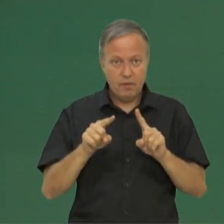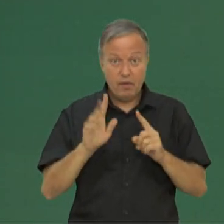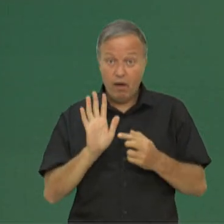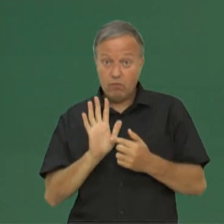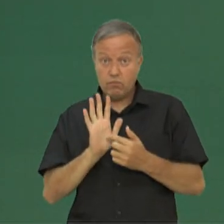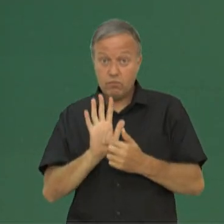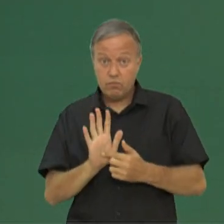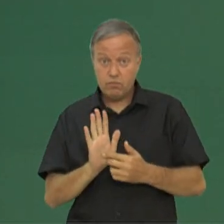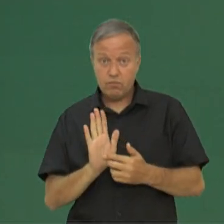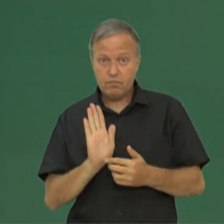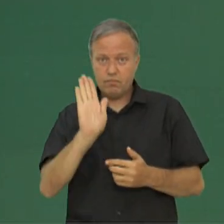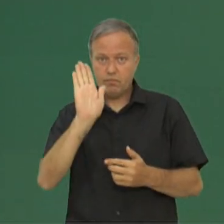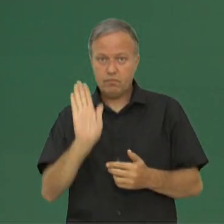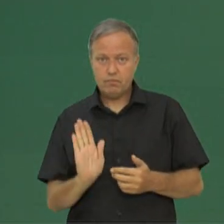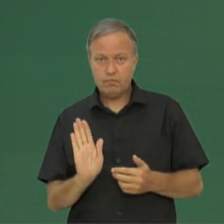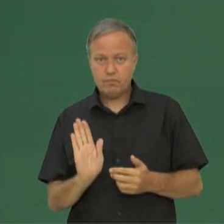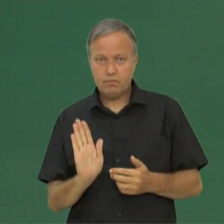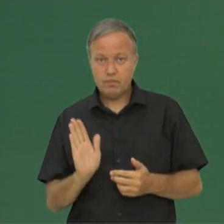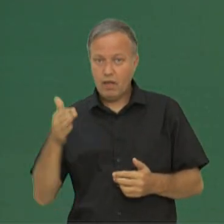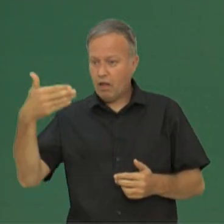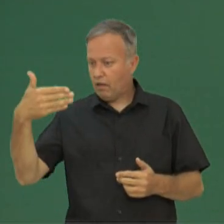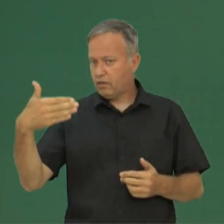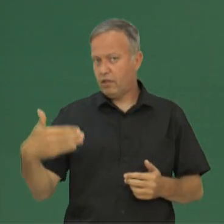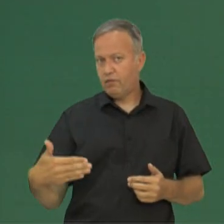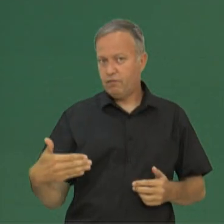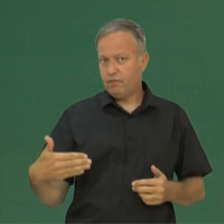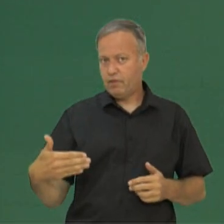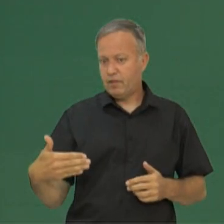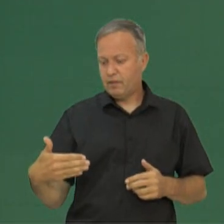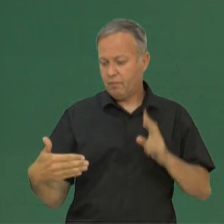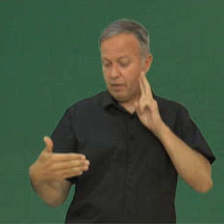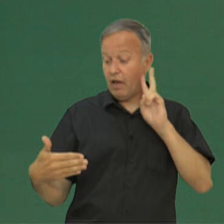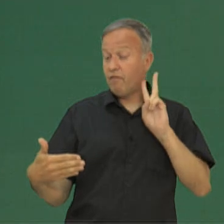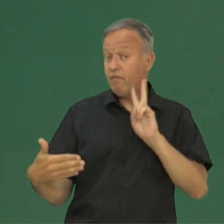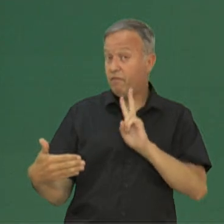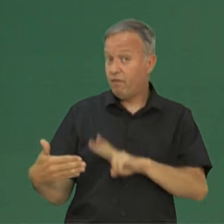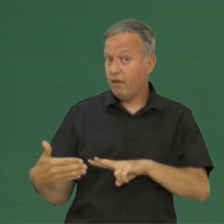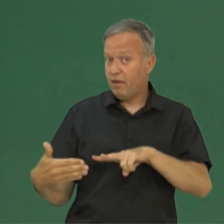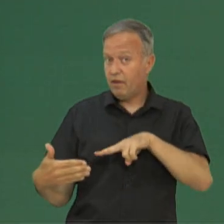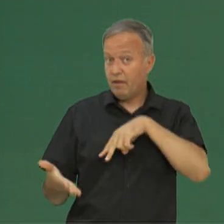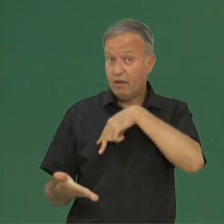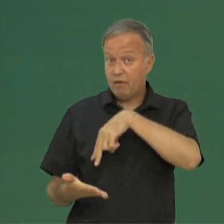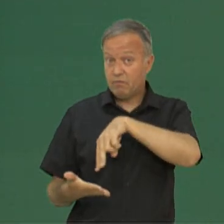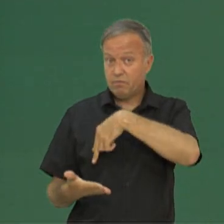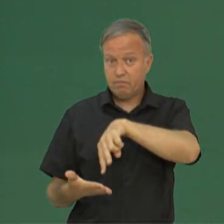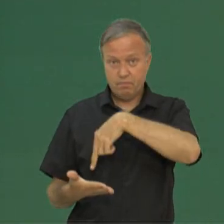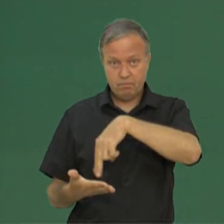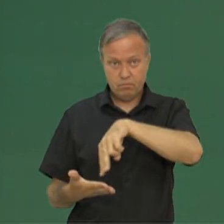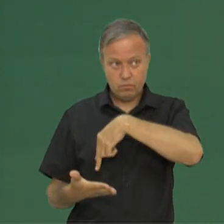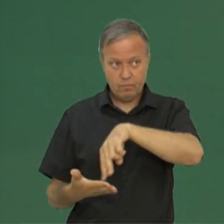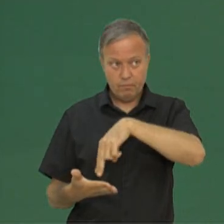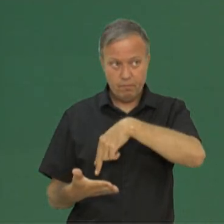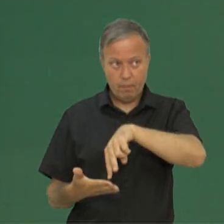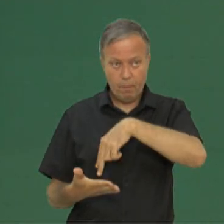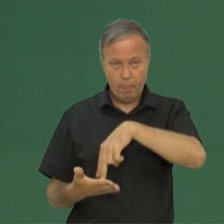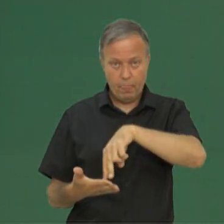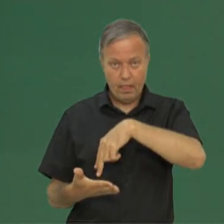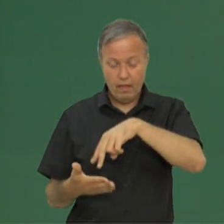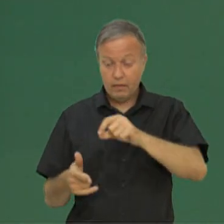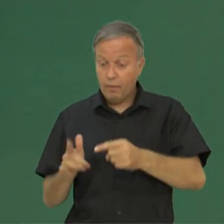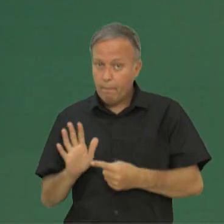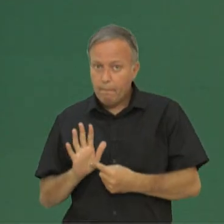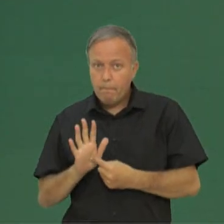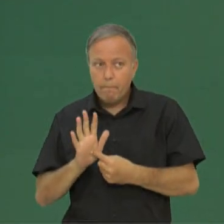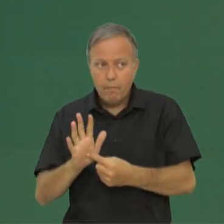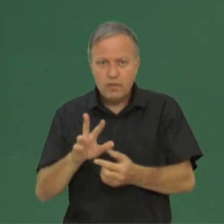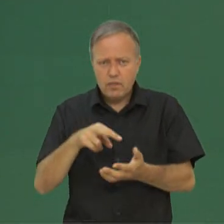frente para o público. Então, eles não poderiam dar as costas, né? E de frente, é claro, a gente consegue mostrar mais os passos,